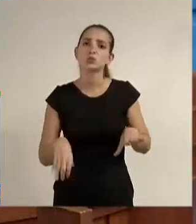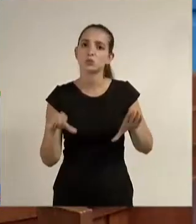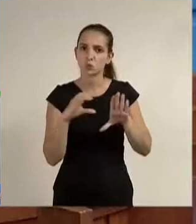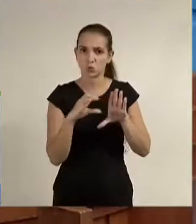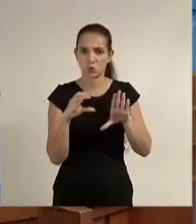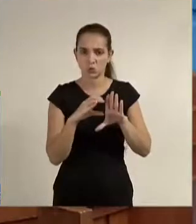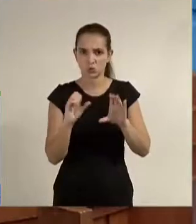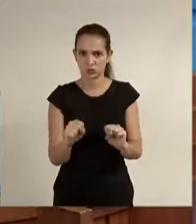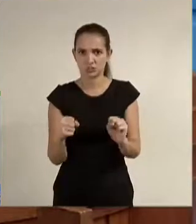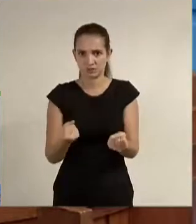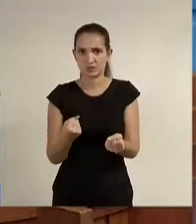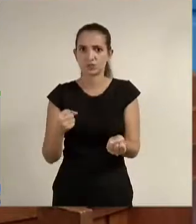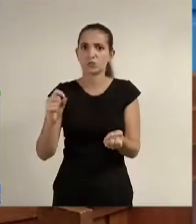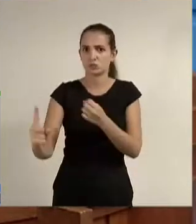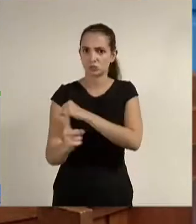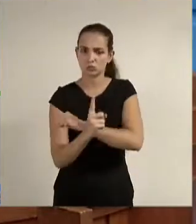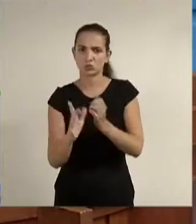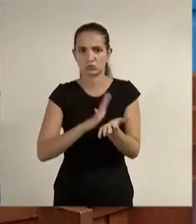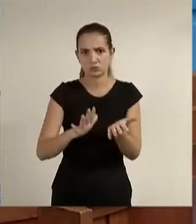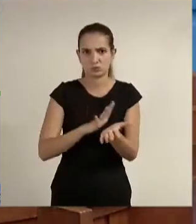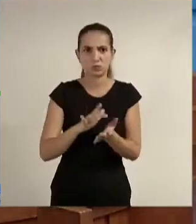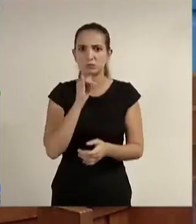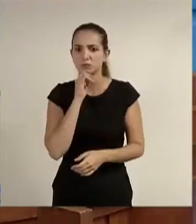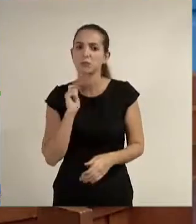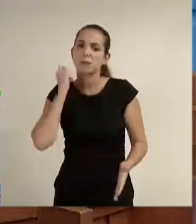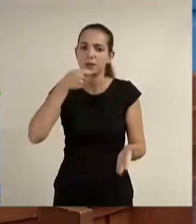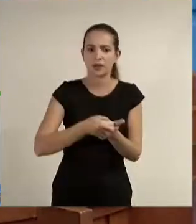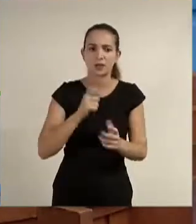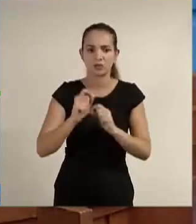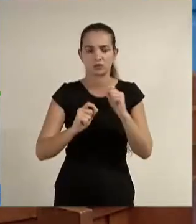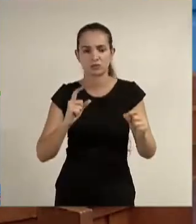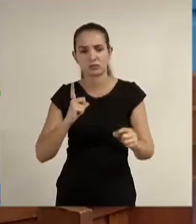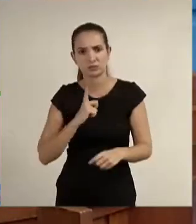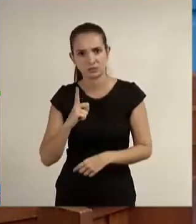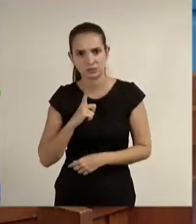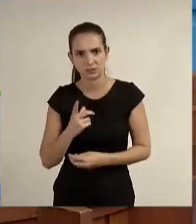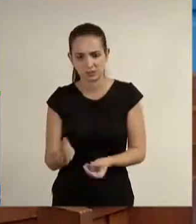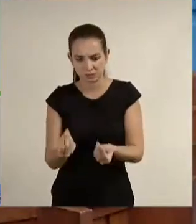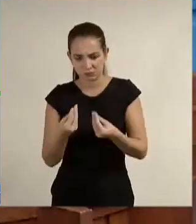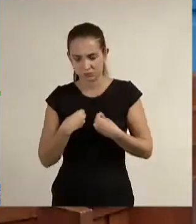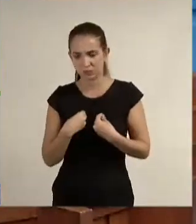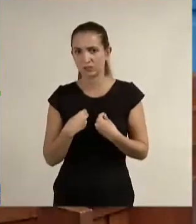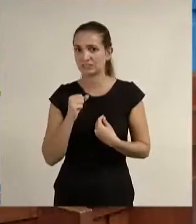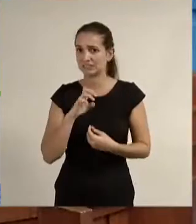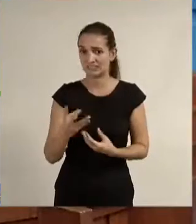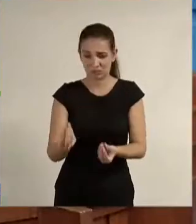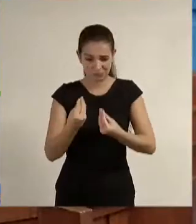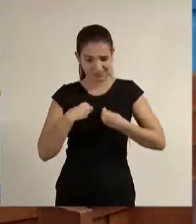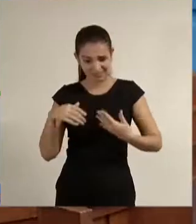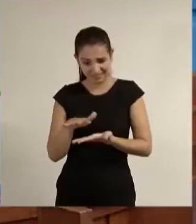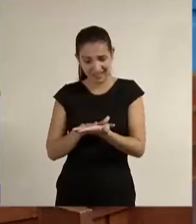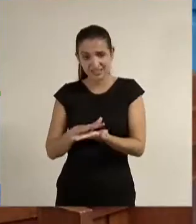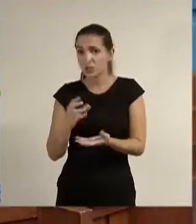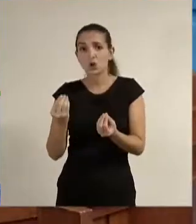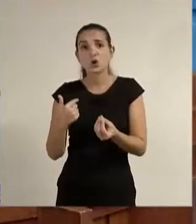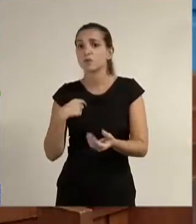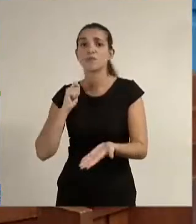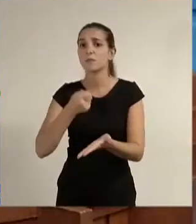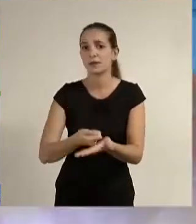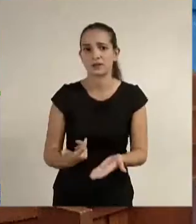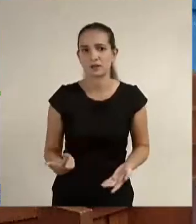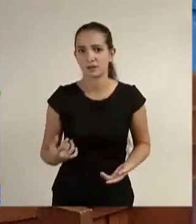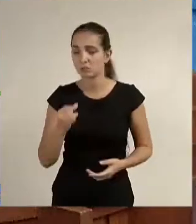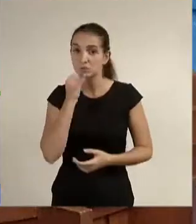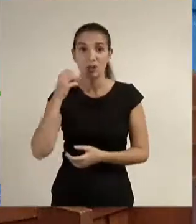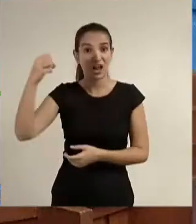pode pagar por aquilo que você recebe. Agora, se você não recebe, você vai pagar como? A iluminação pública é uma das exceções.